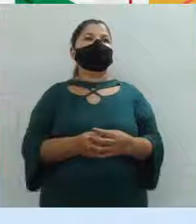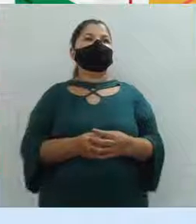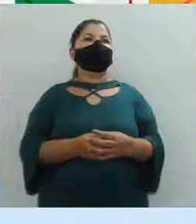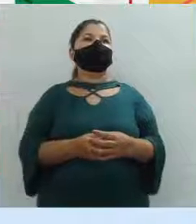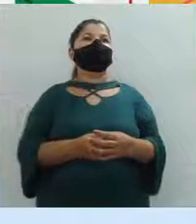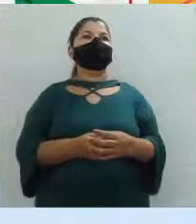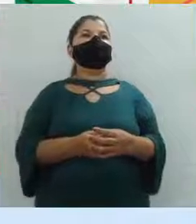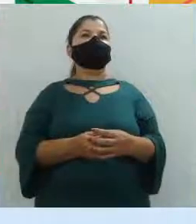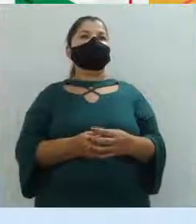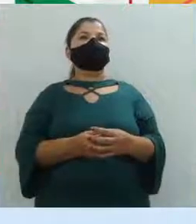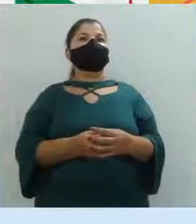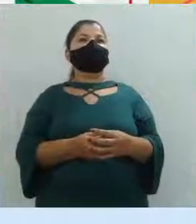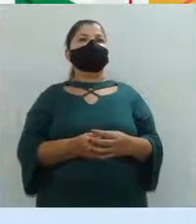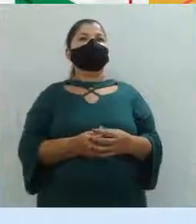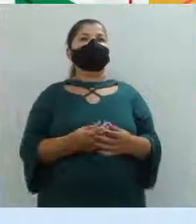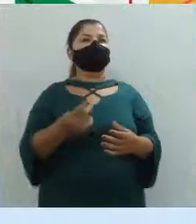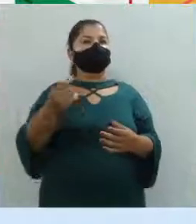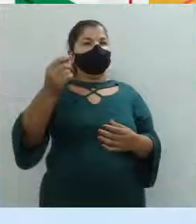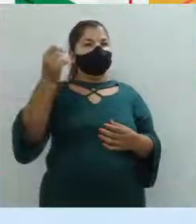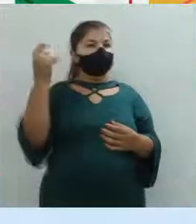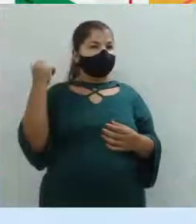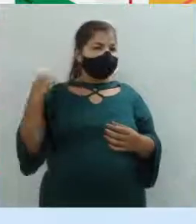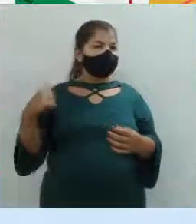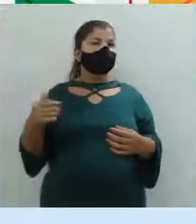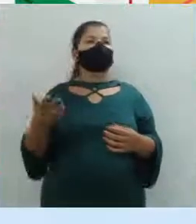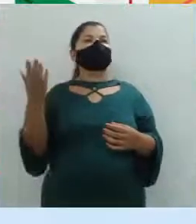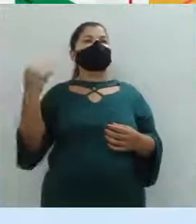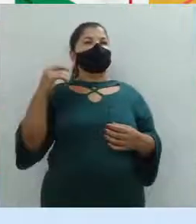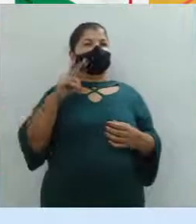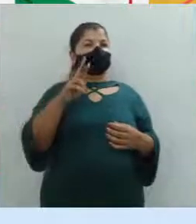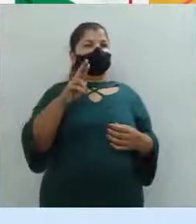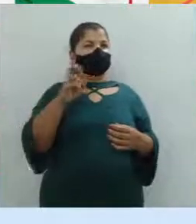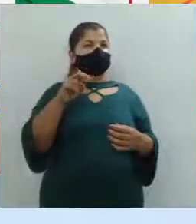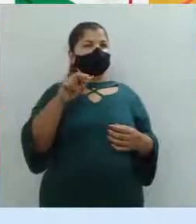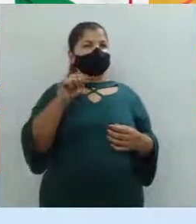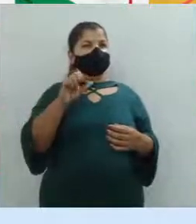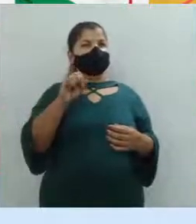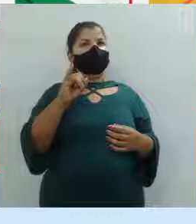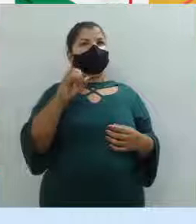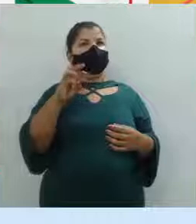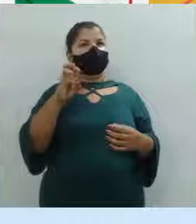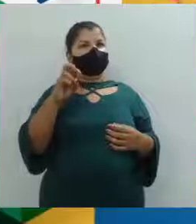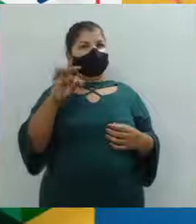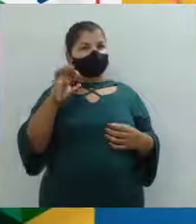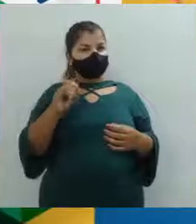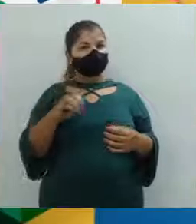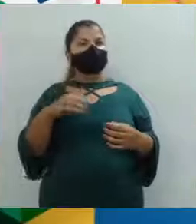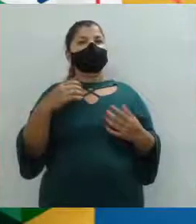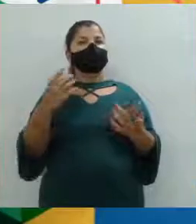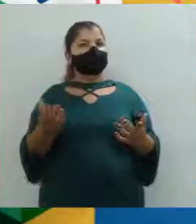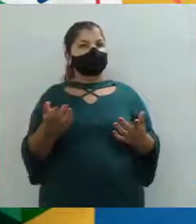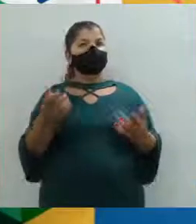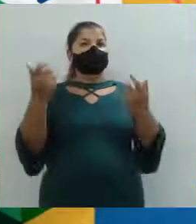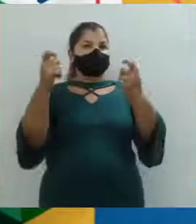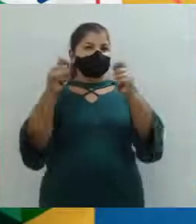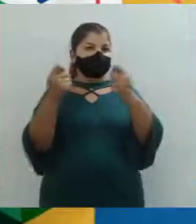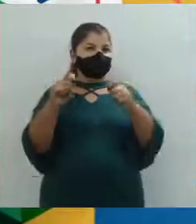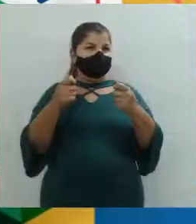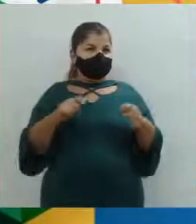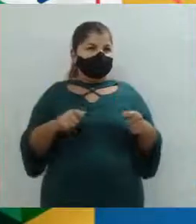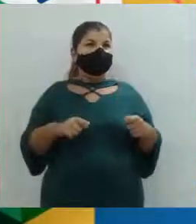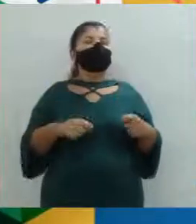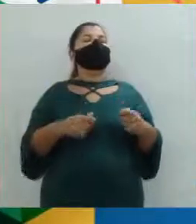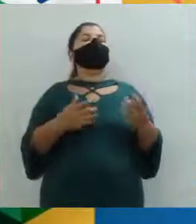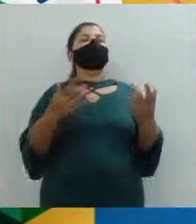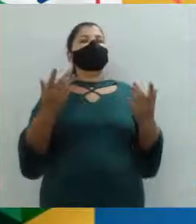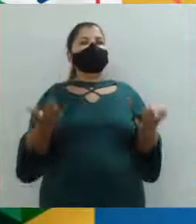lá. Lá no Renascimento, que é outro movimento artístico, né, que acontece, inclusive antes até do